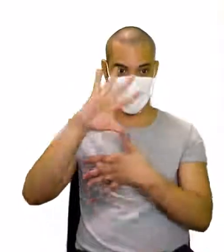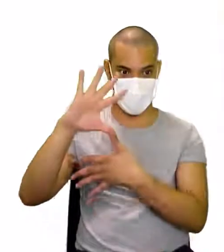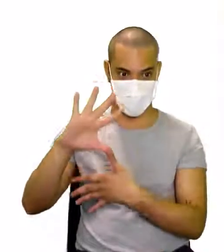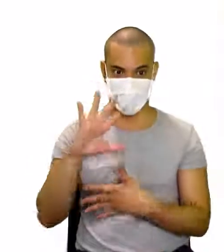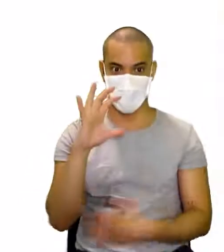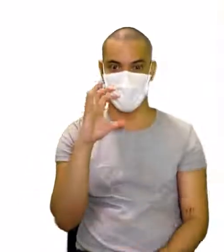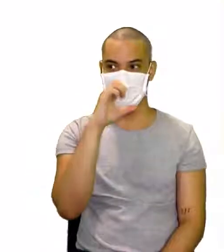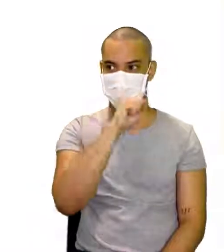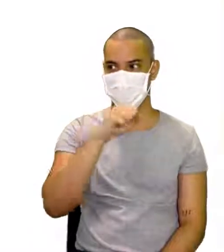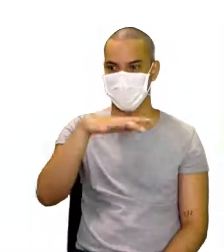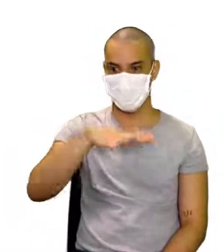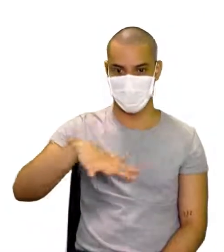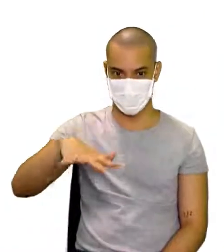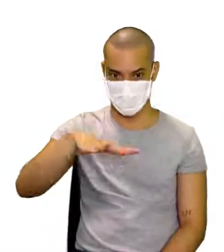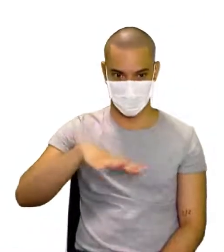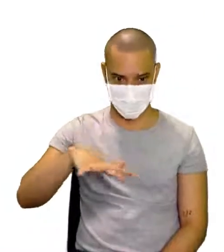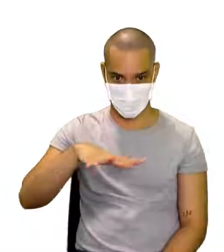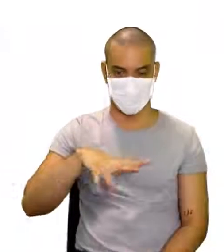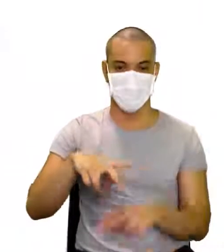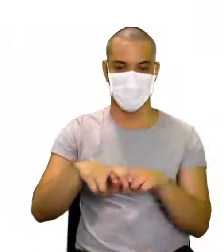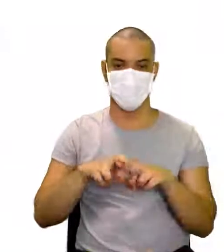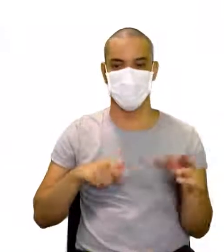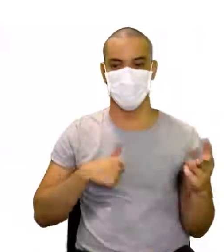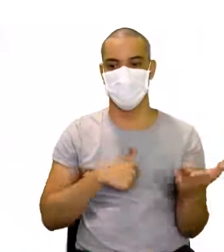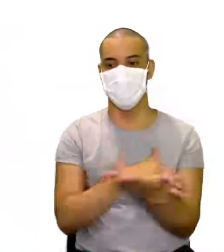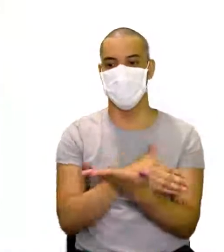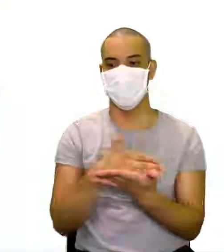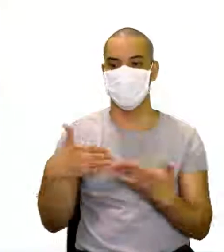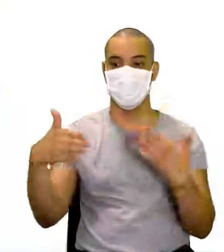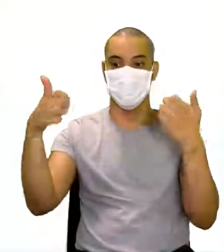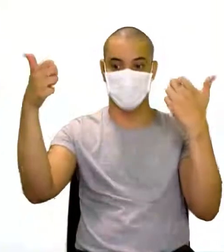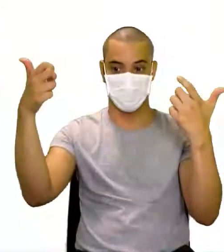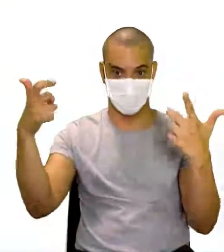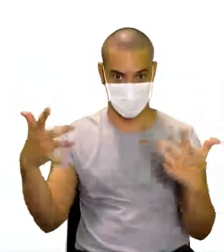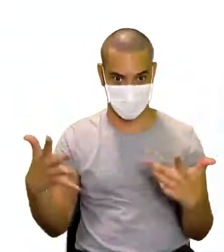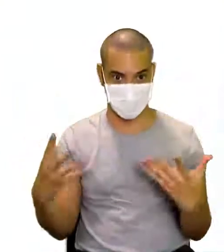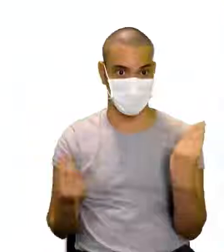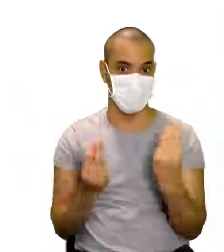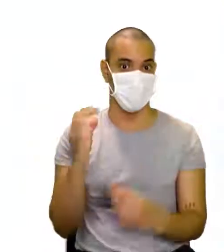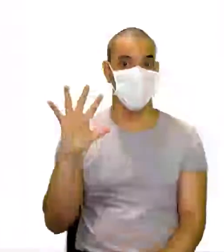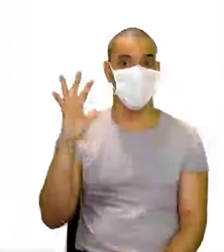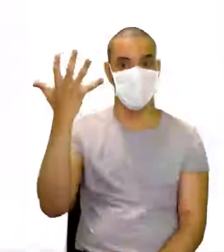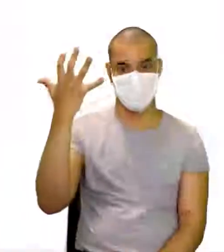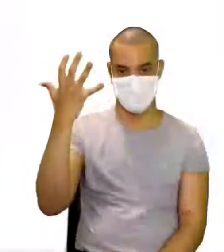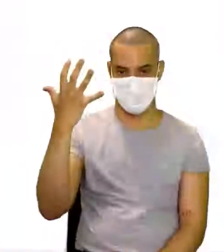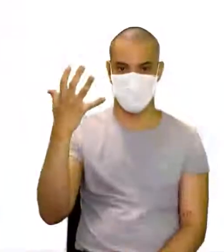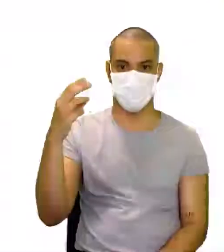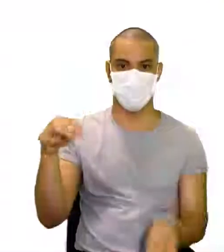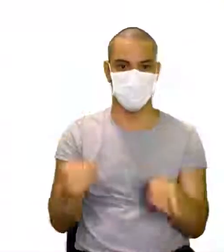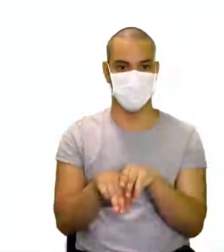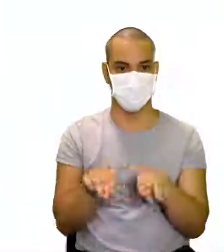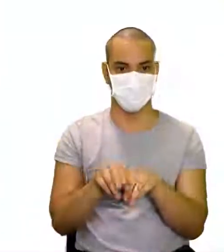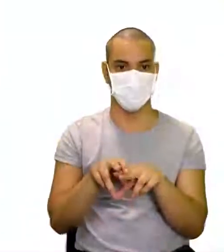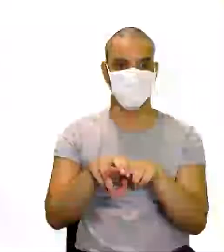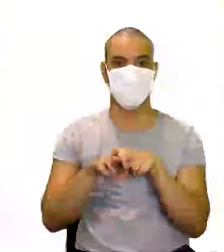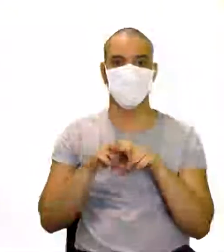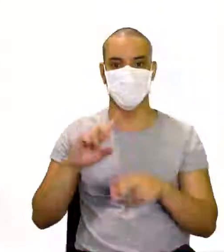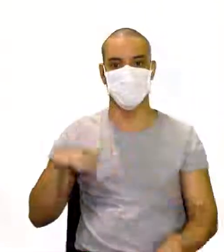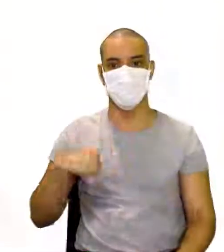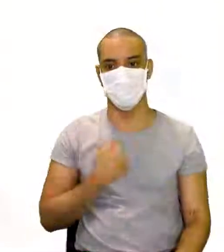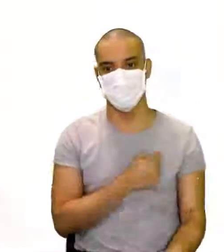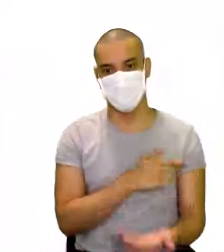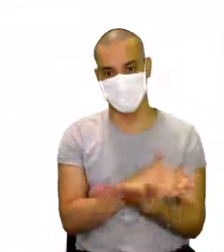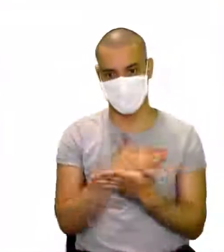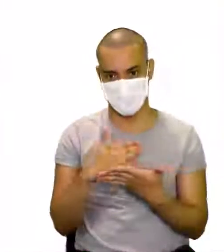rapidinho da região. E nós vamos começar a falar de fenômenos magnéticos. Então, para a gente